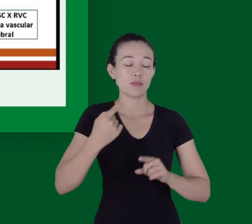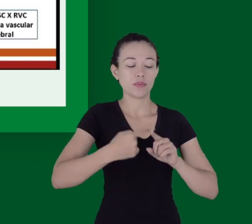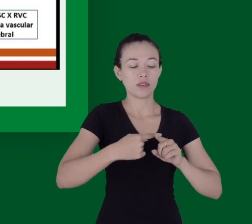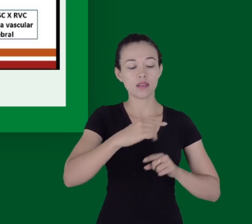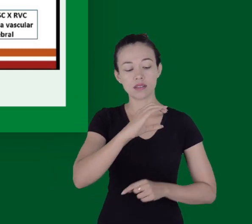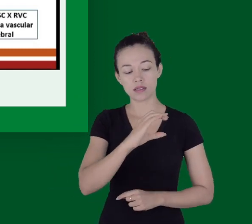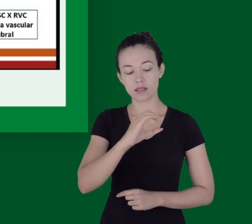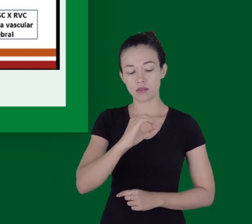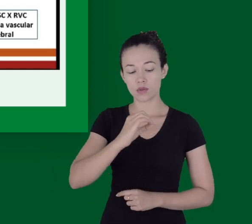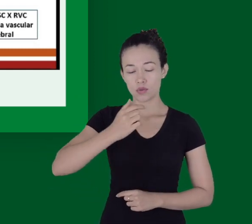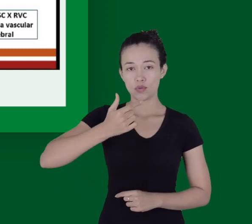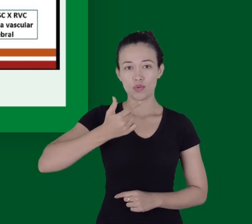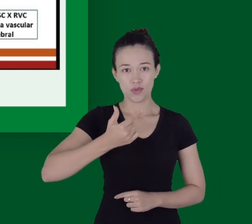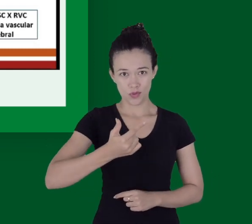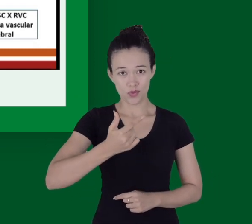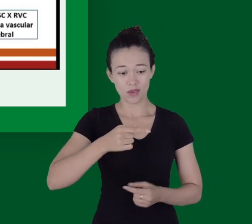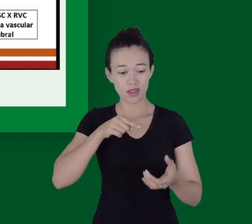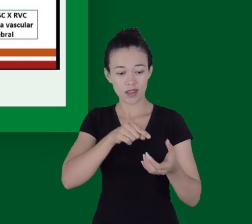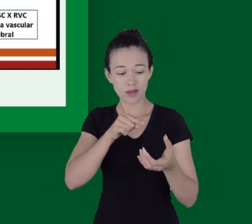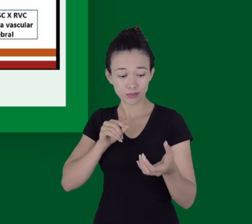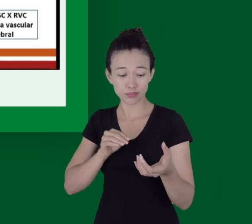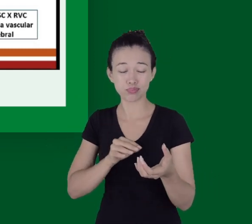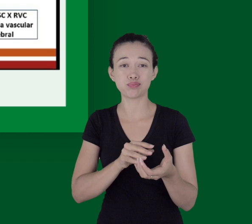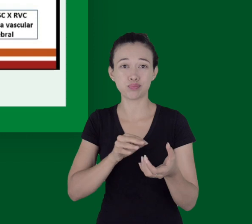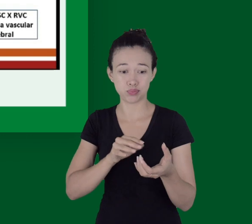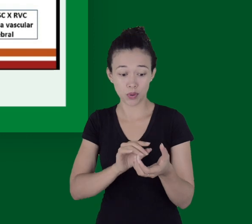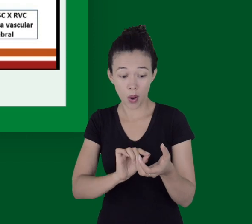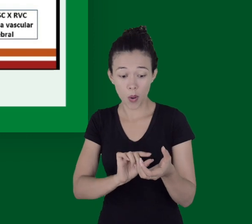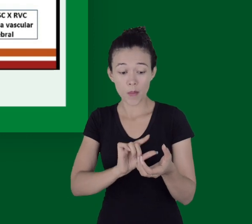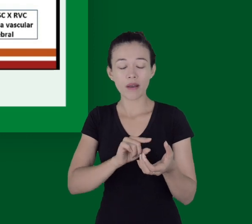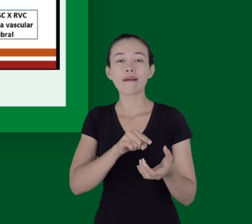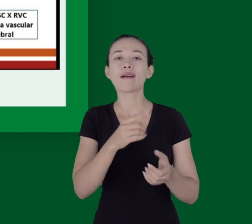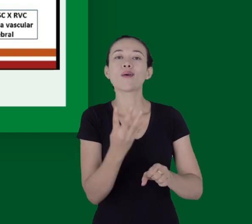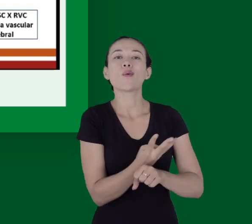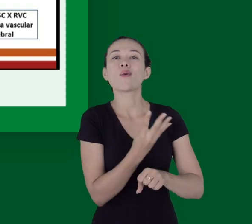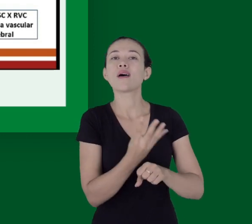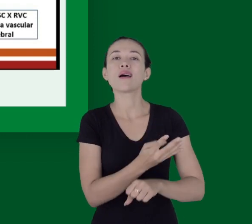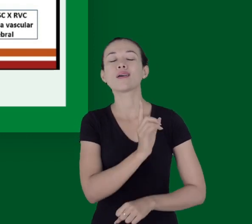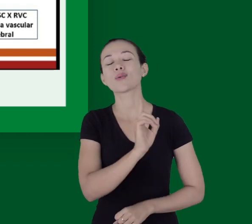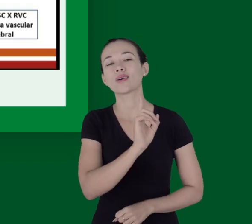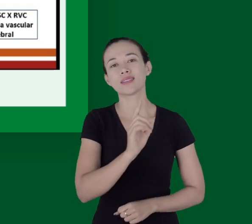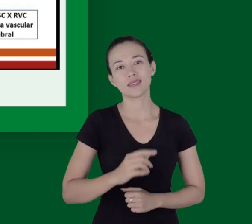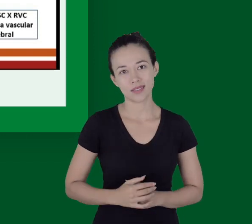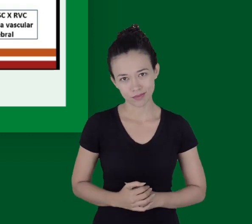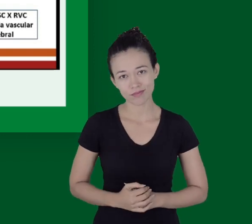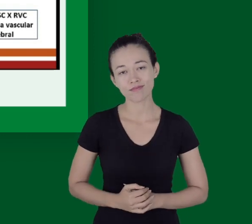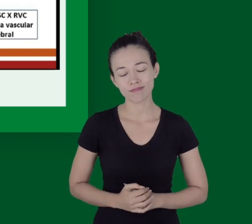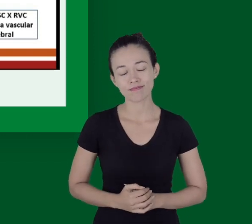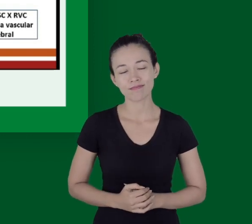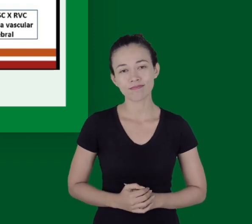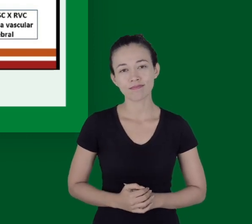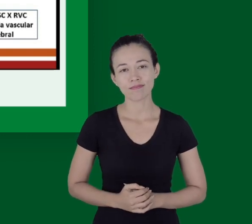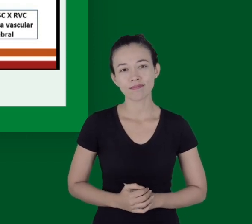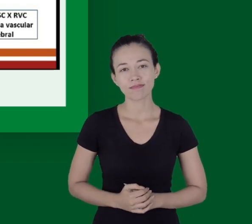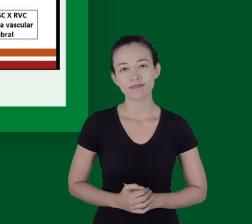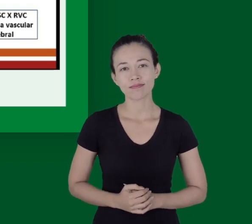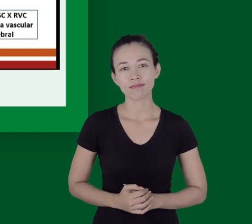indireta da pressão parcial de dióxido de carbono provoca vasoconstrição e